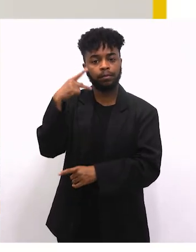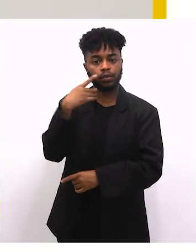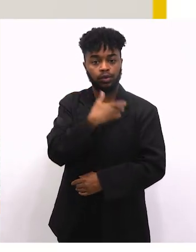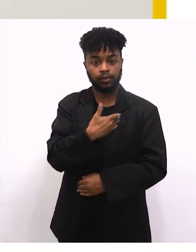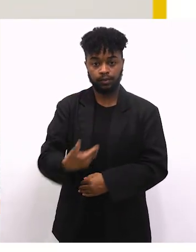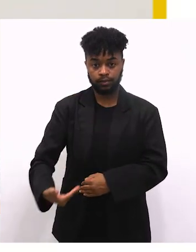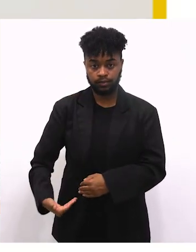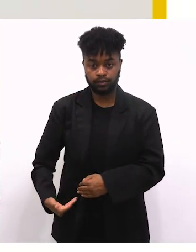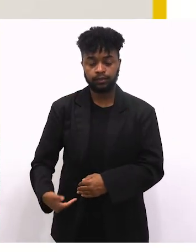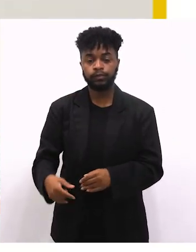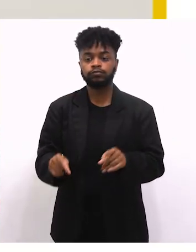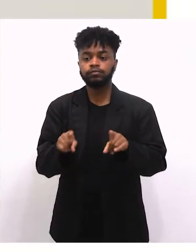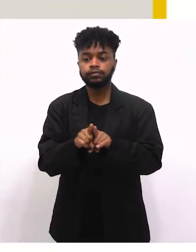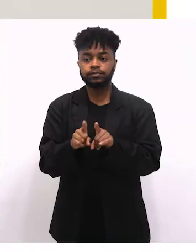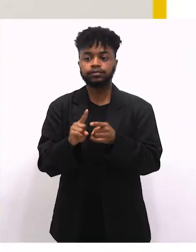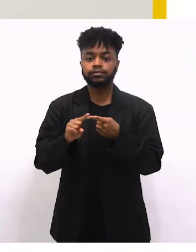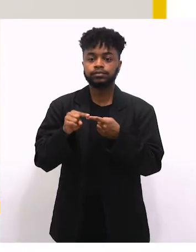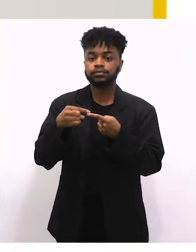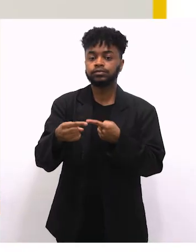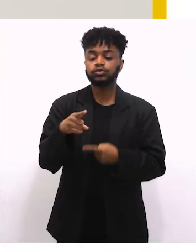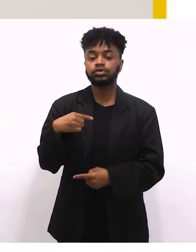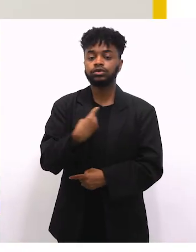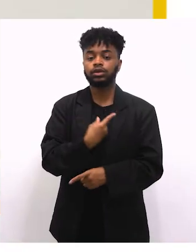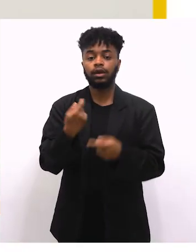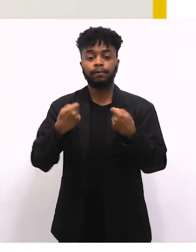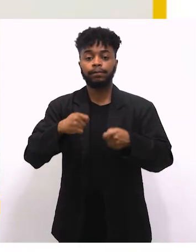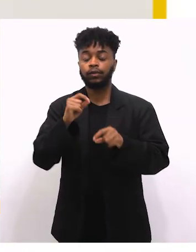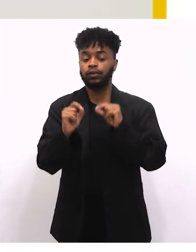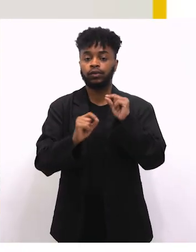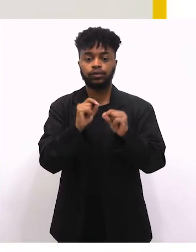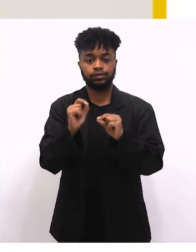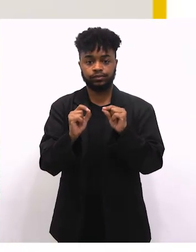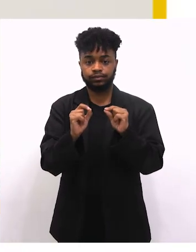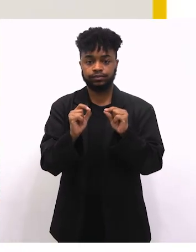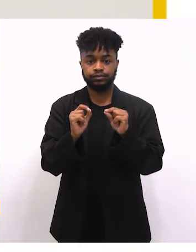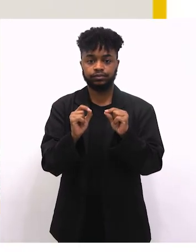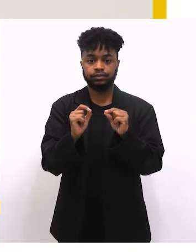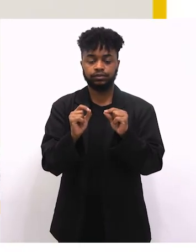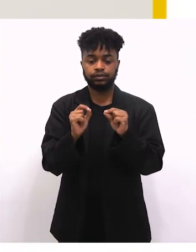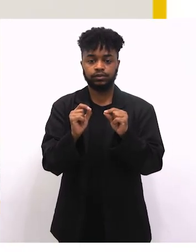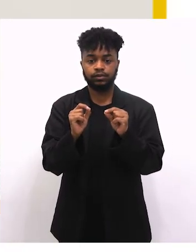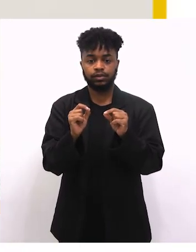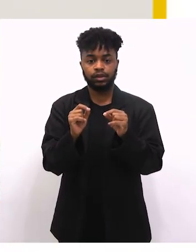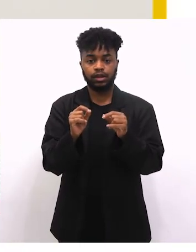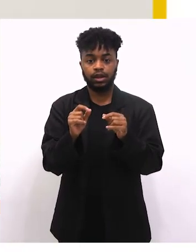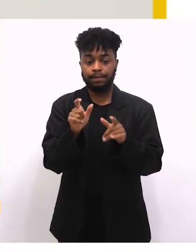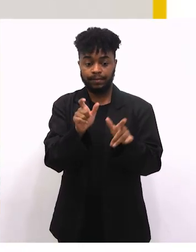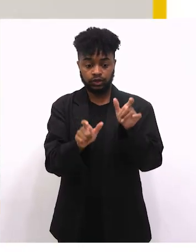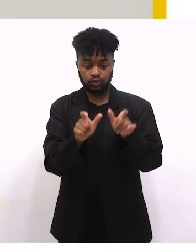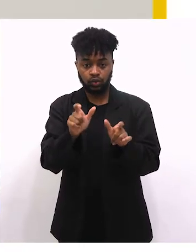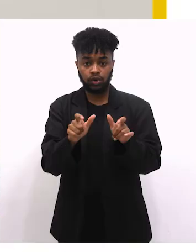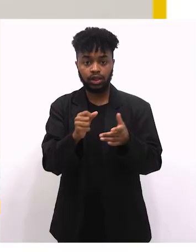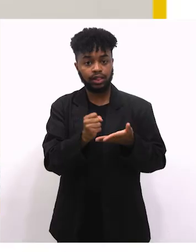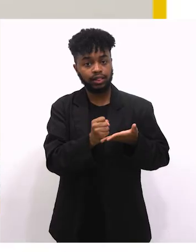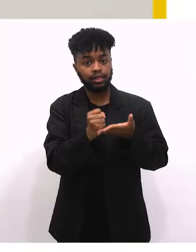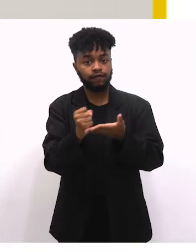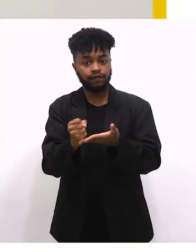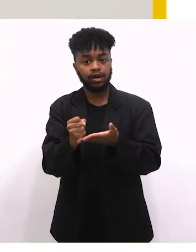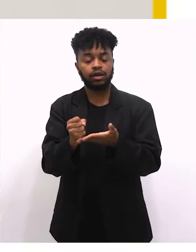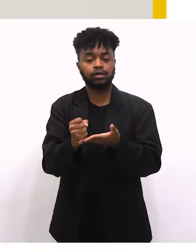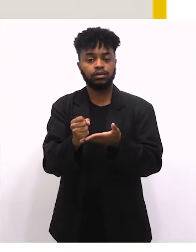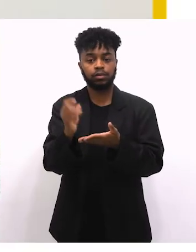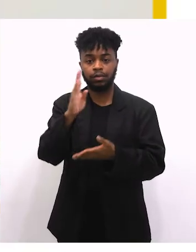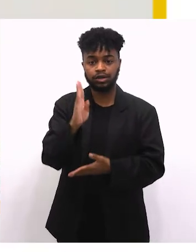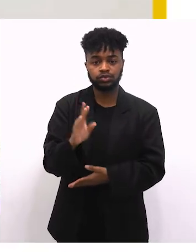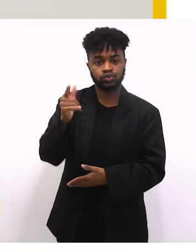políticas públicas e depois nós precisamos levar, né, essas pessoas de